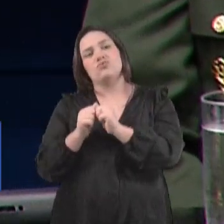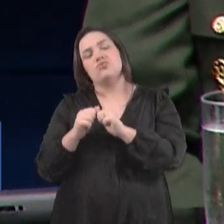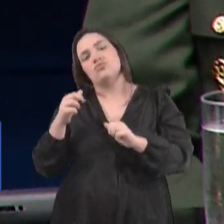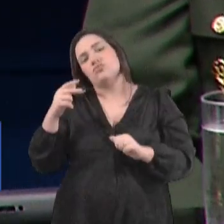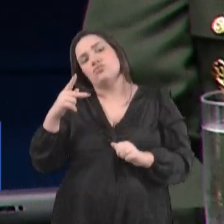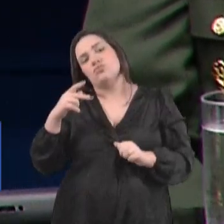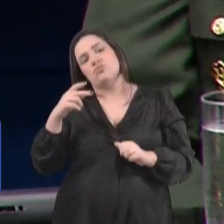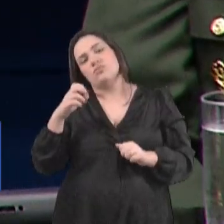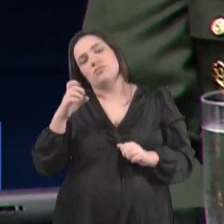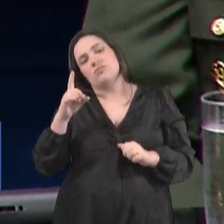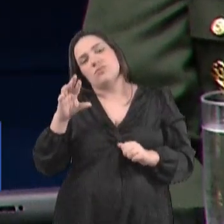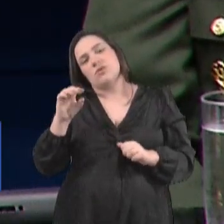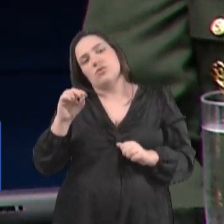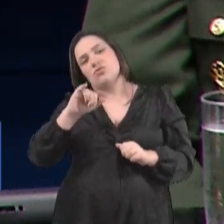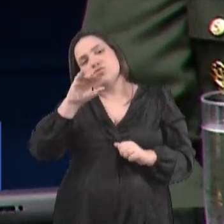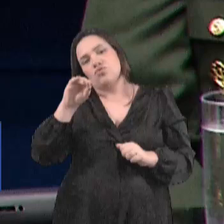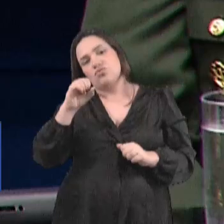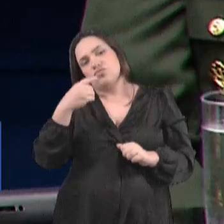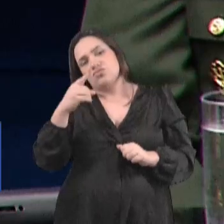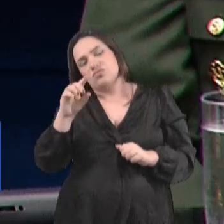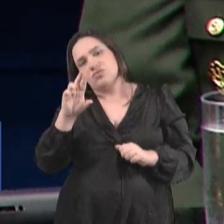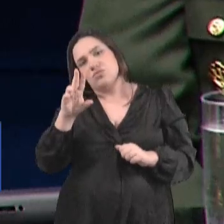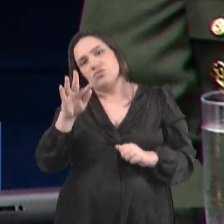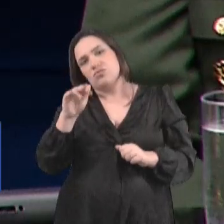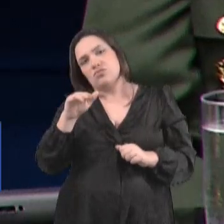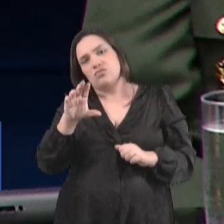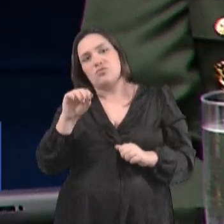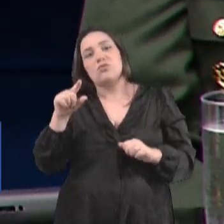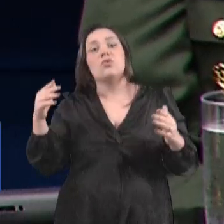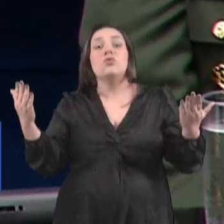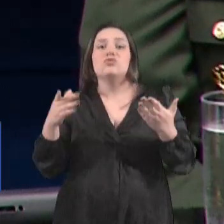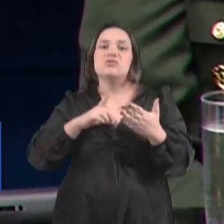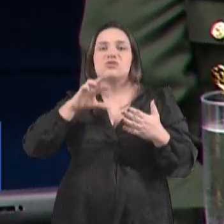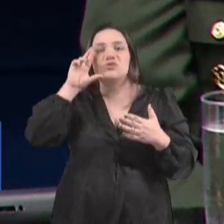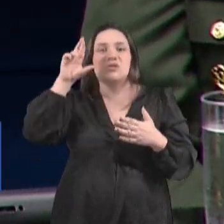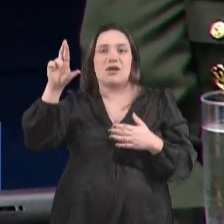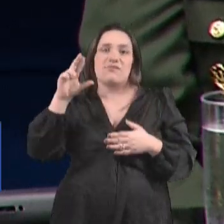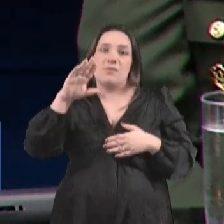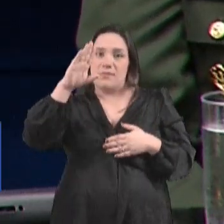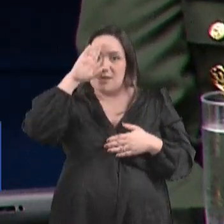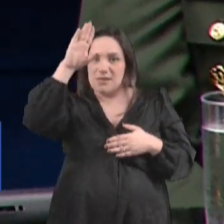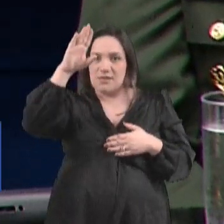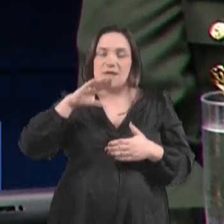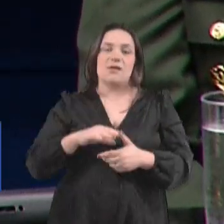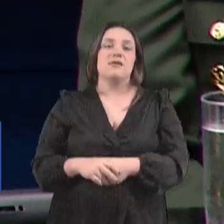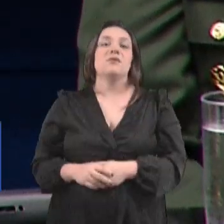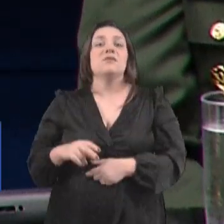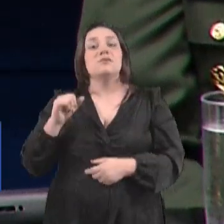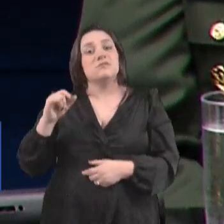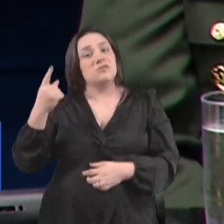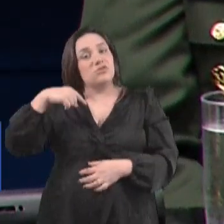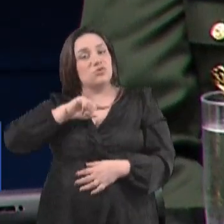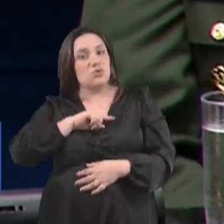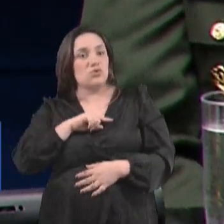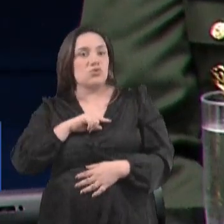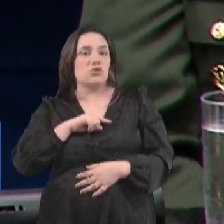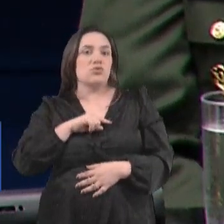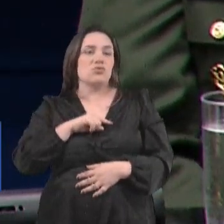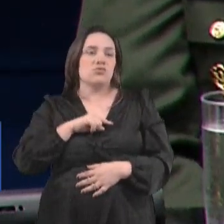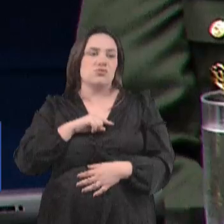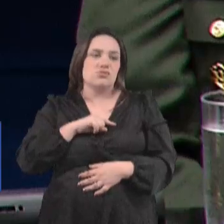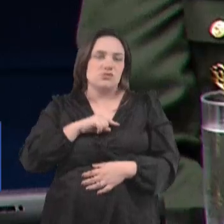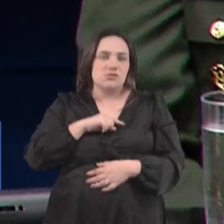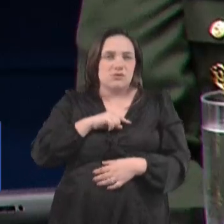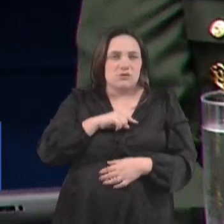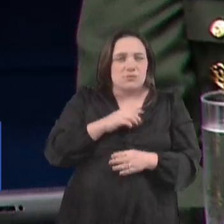apreço. Nós temos aqui hoje a representação dos nossos comandantes militares. E quando nós andamos pelas